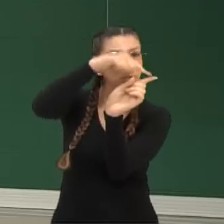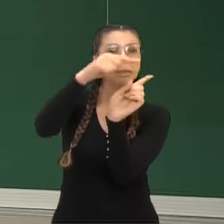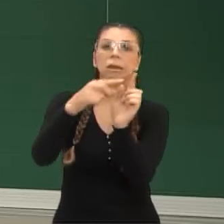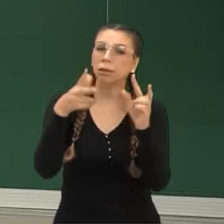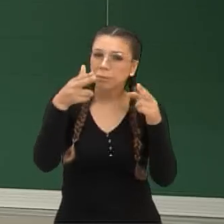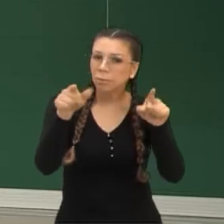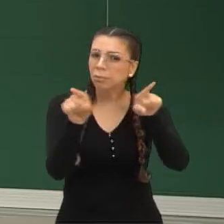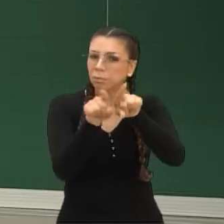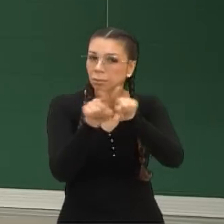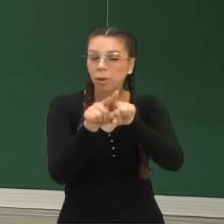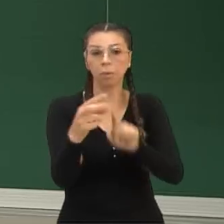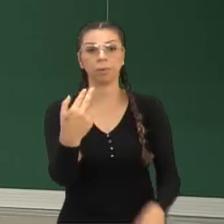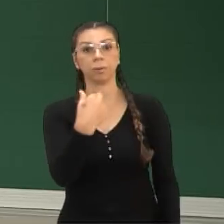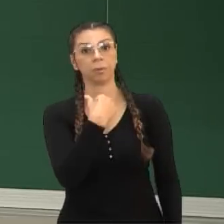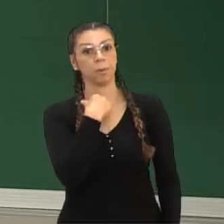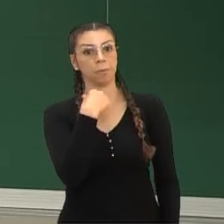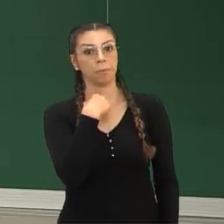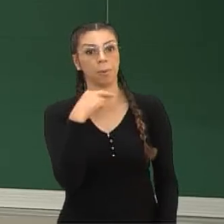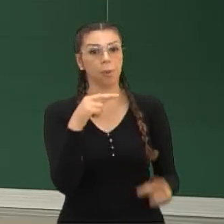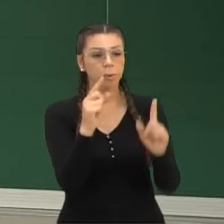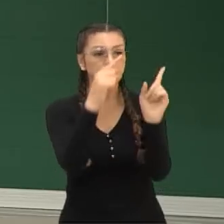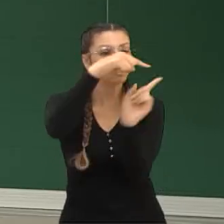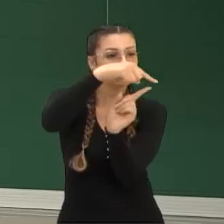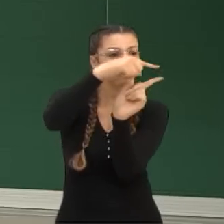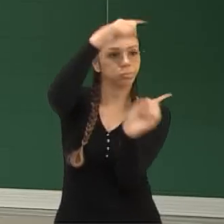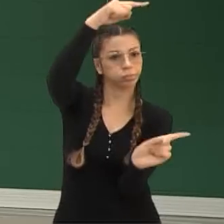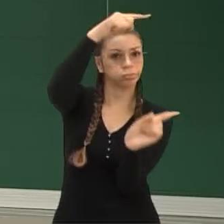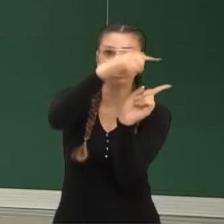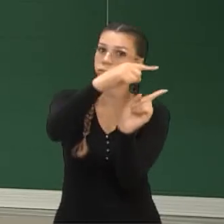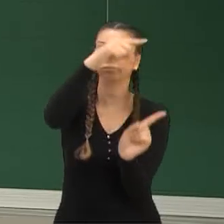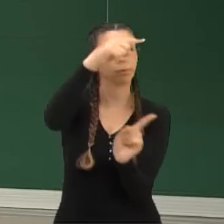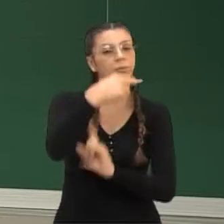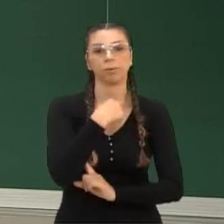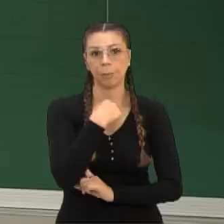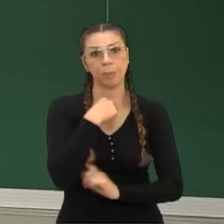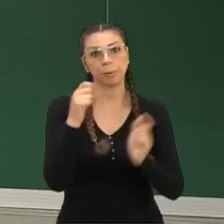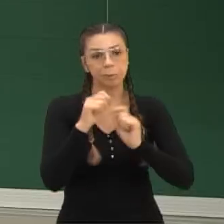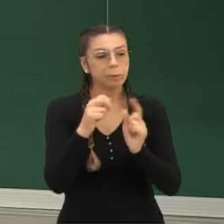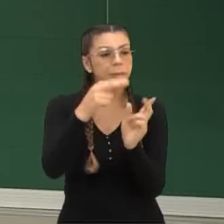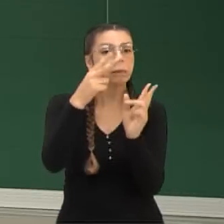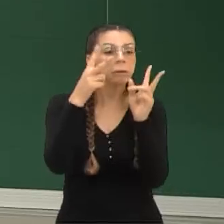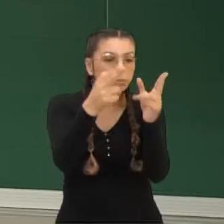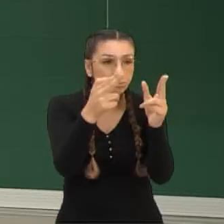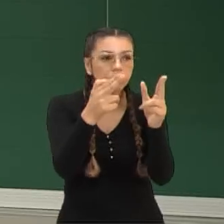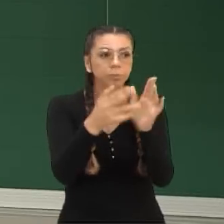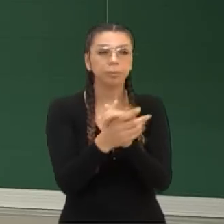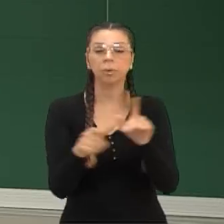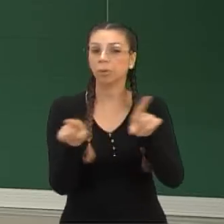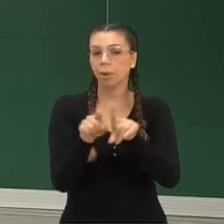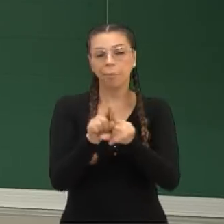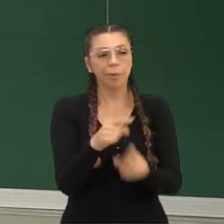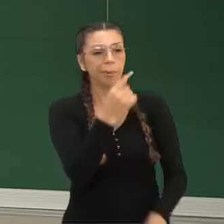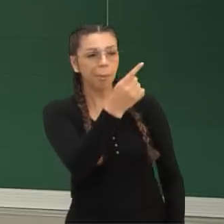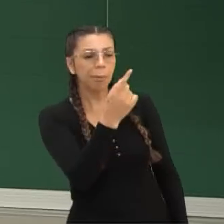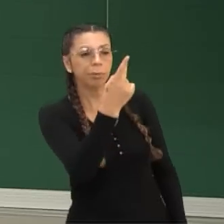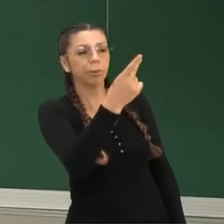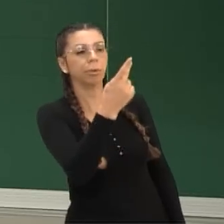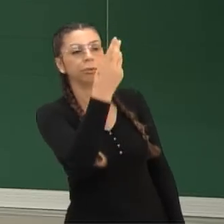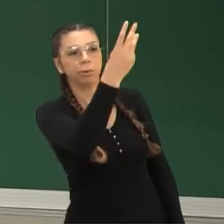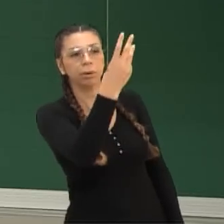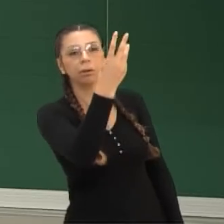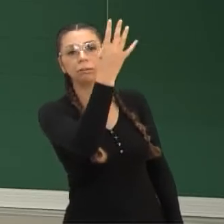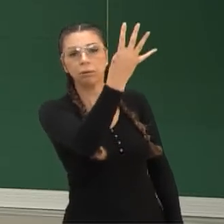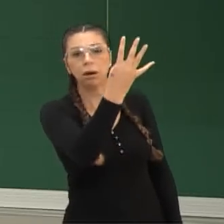diferente. E a gente vai enumerar aqui. 2, 3, 4, 5,